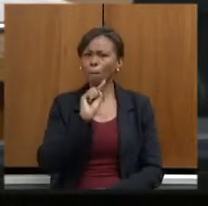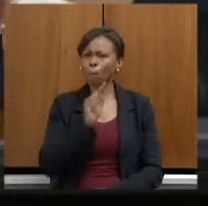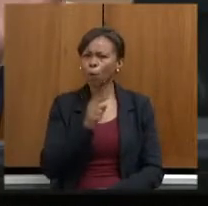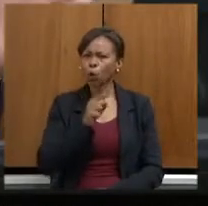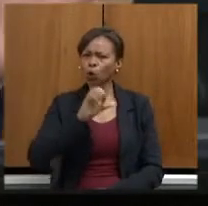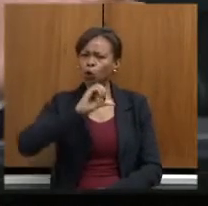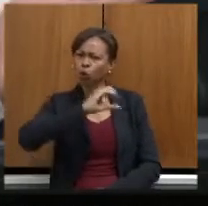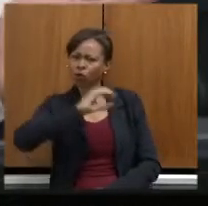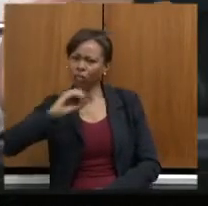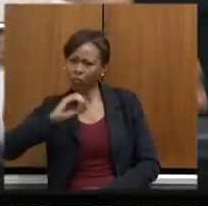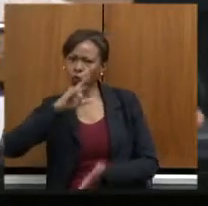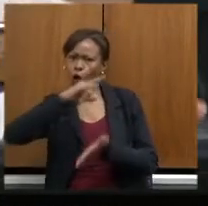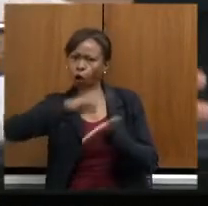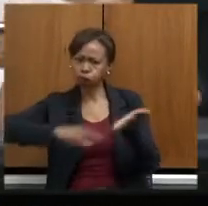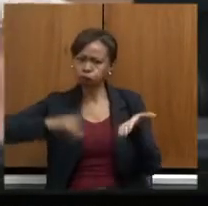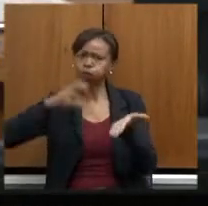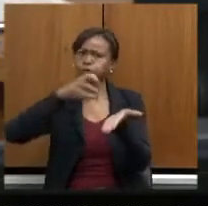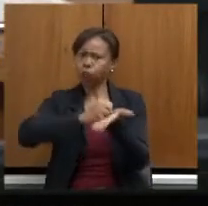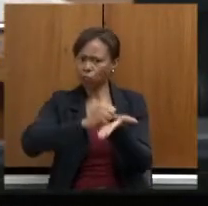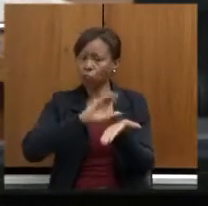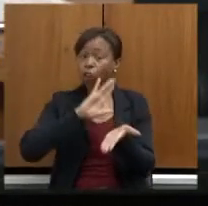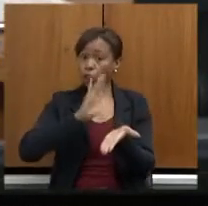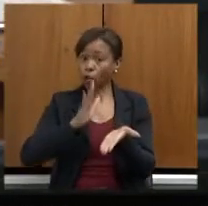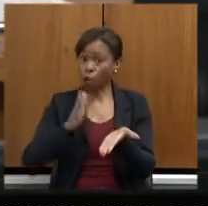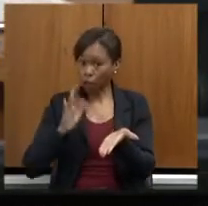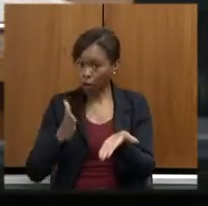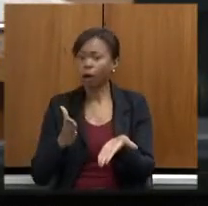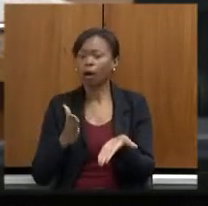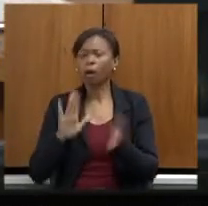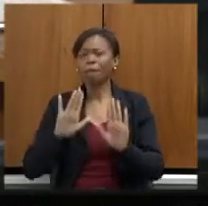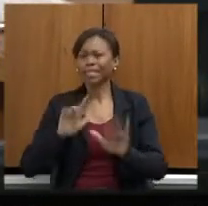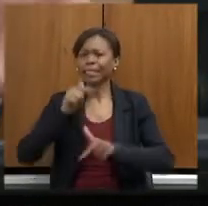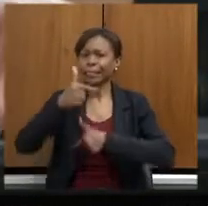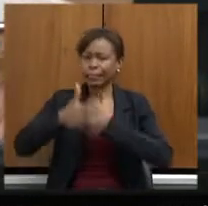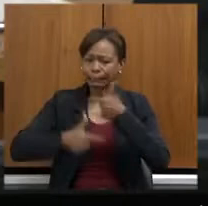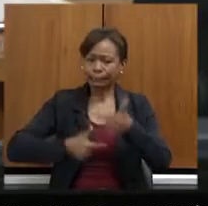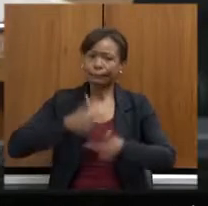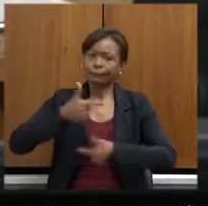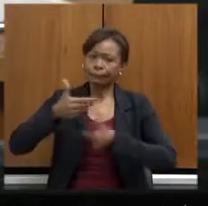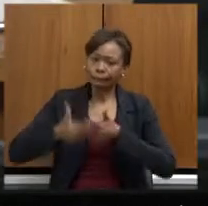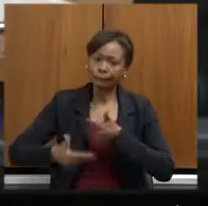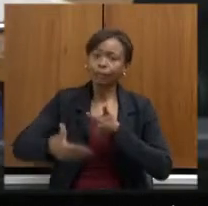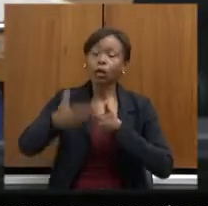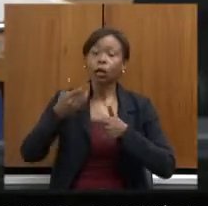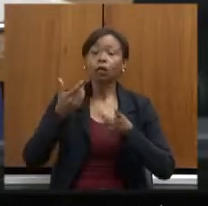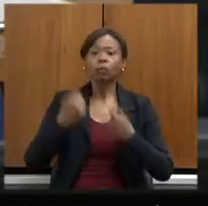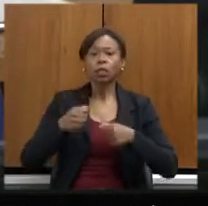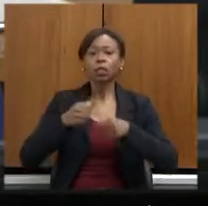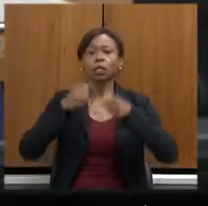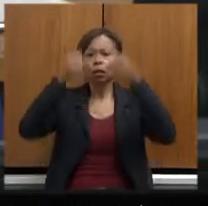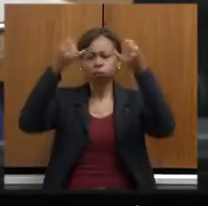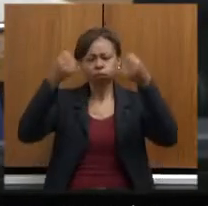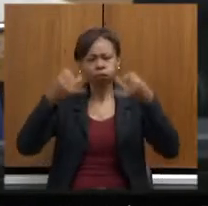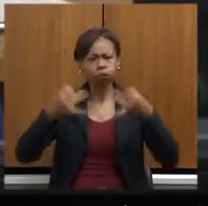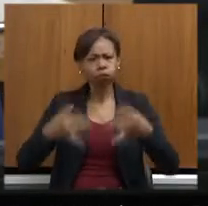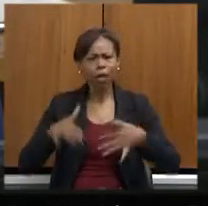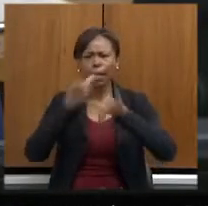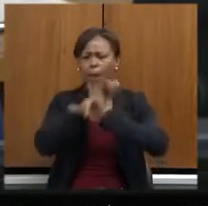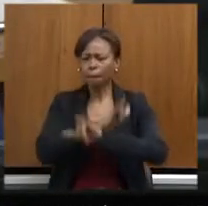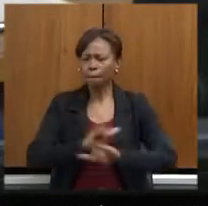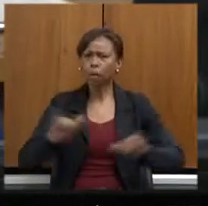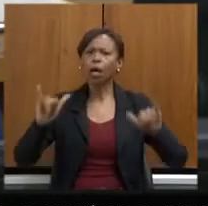aí muitas muito trabalho pela frente porque esse é a questão da Transparência é fundamental a gente tem sempre